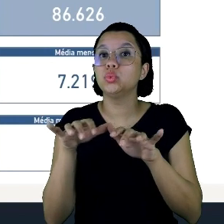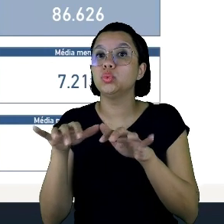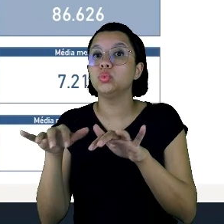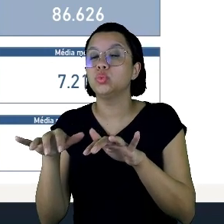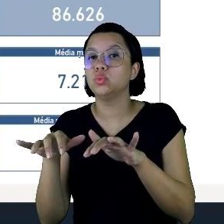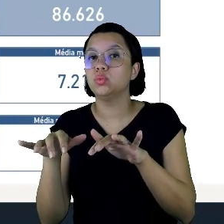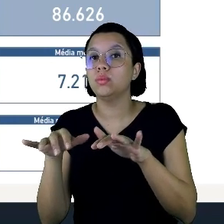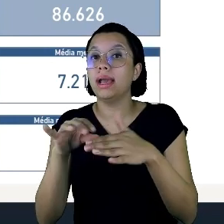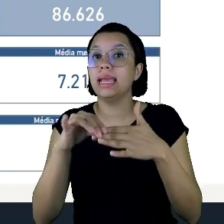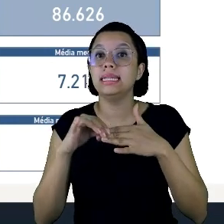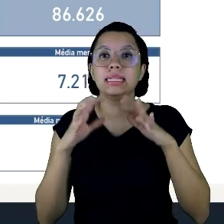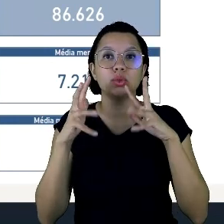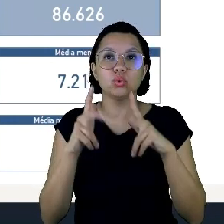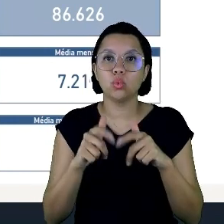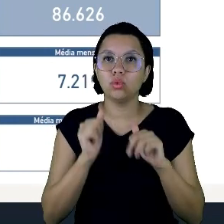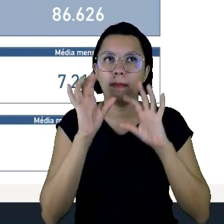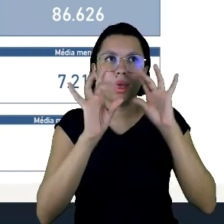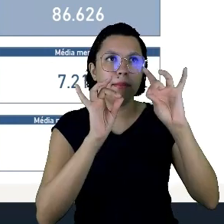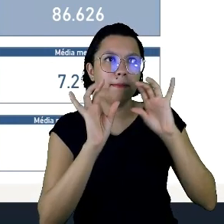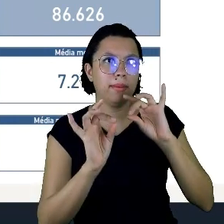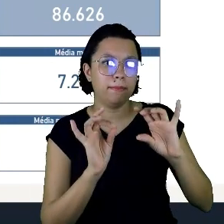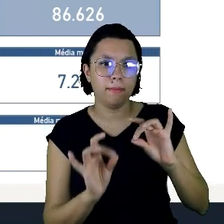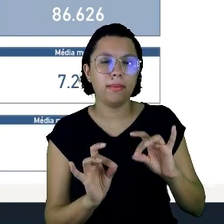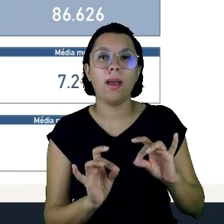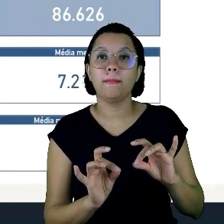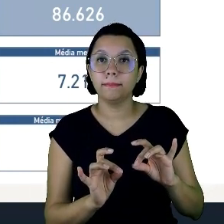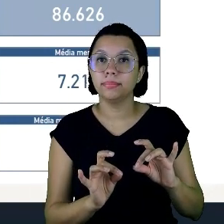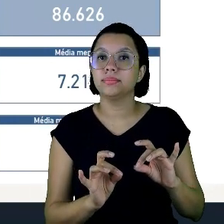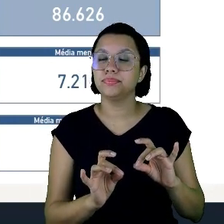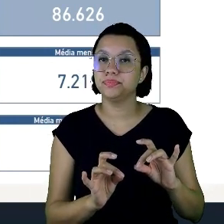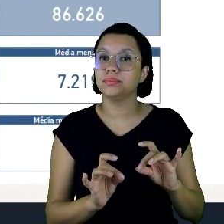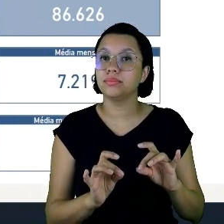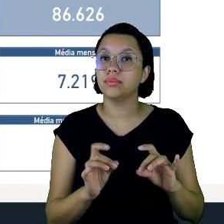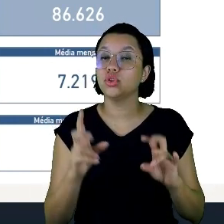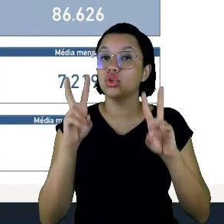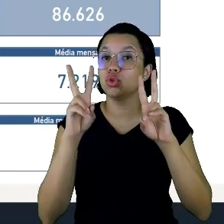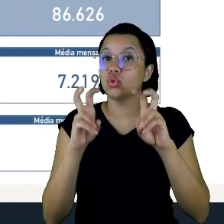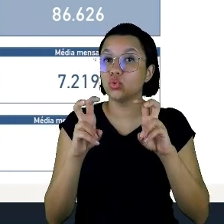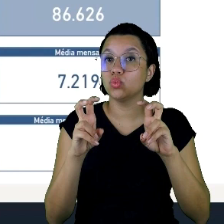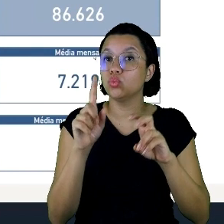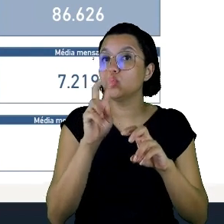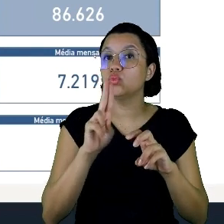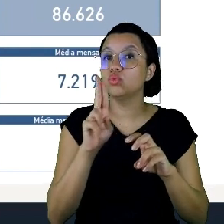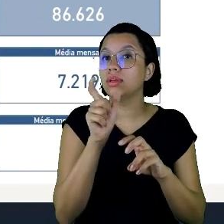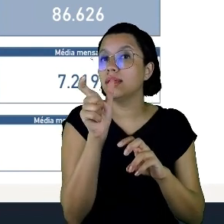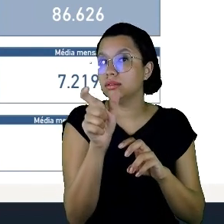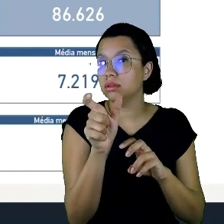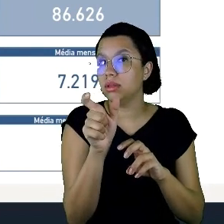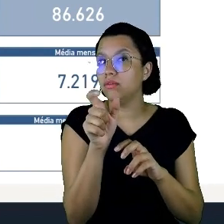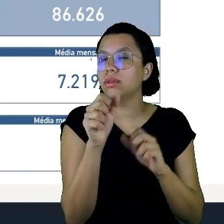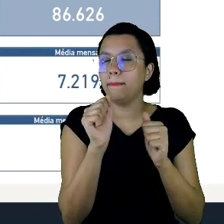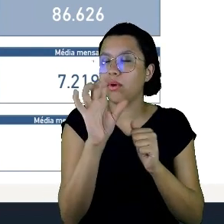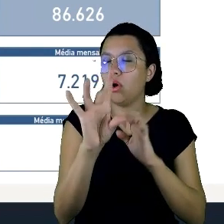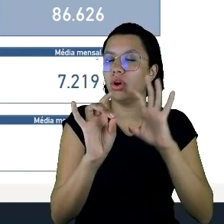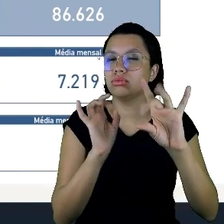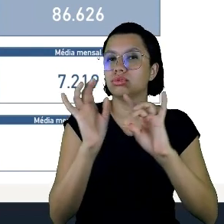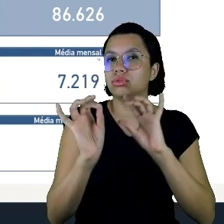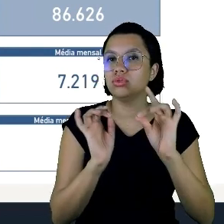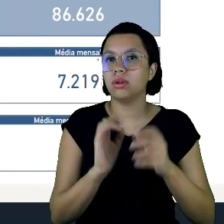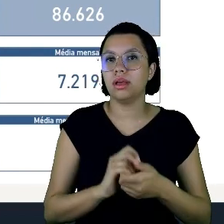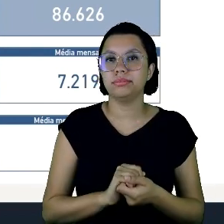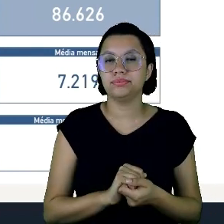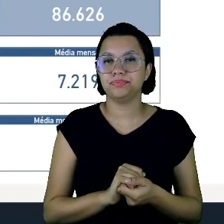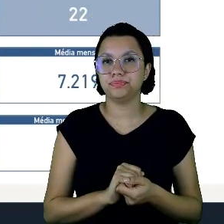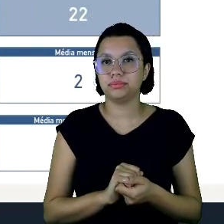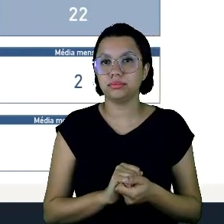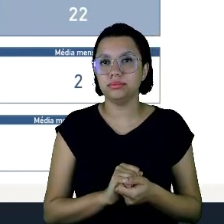relacionado a medicamentos. Se você digita aqui, aí ele traz todas as opções de assunto que tem com esse termo e